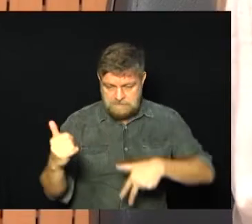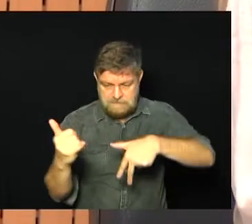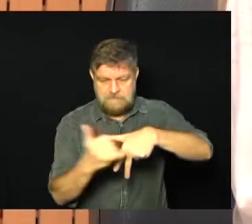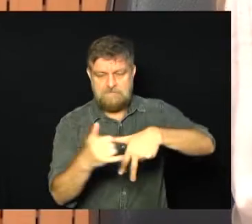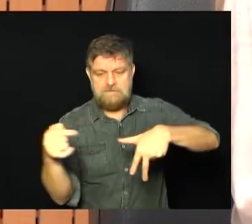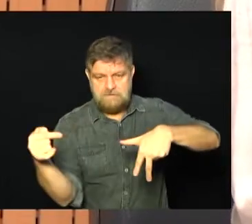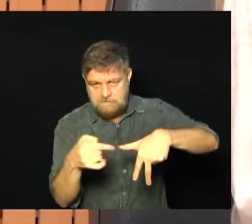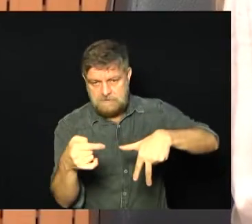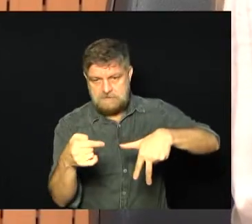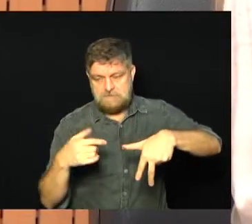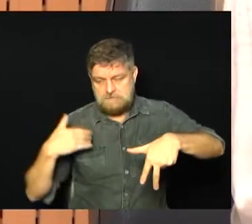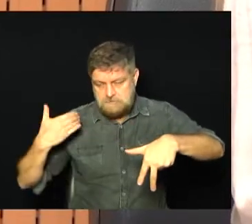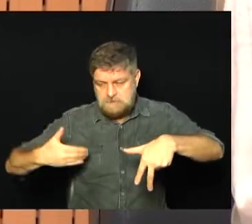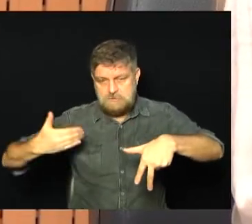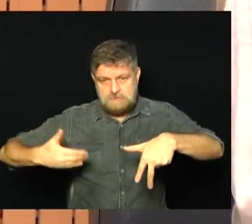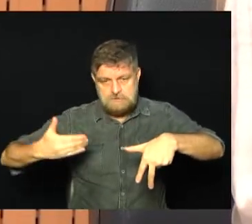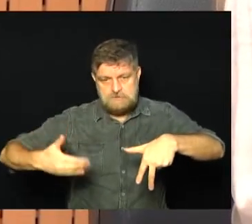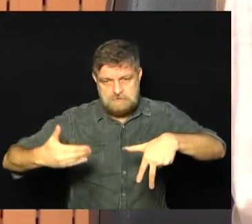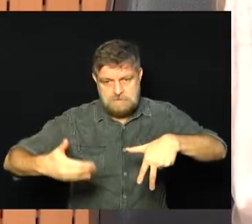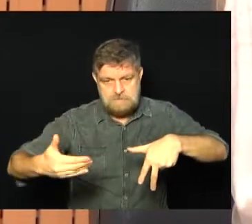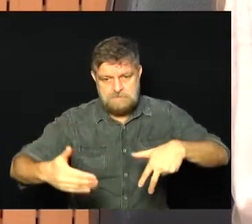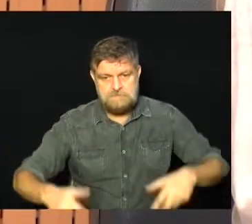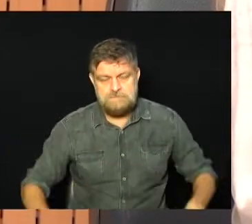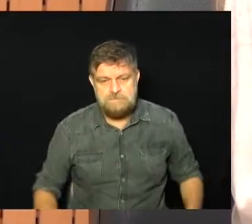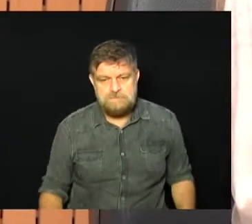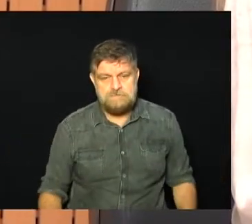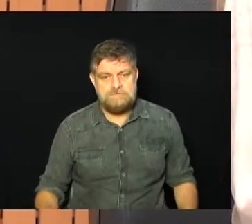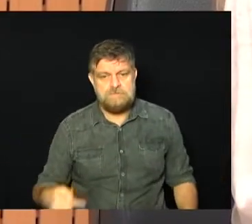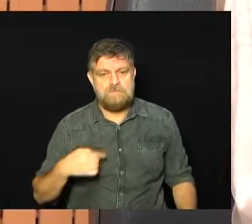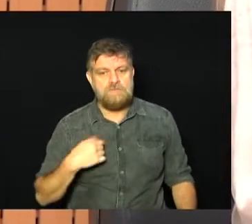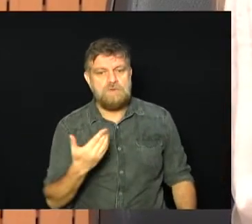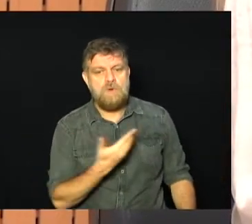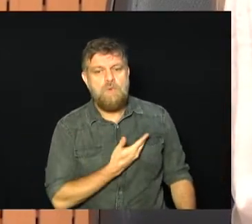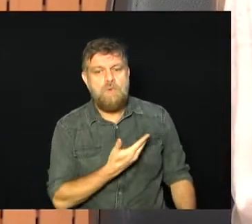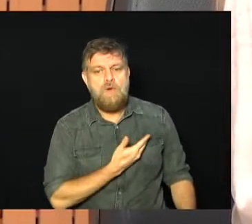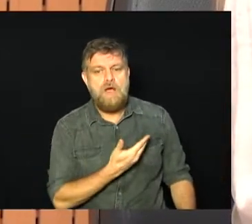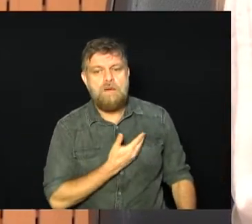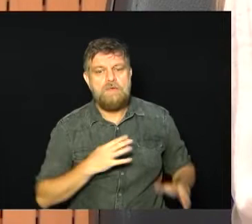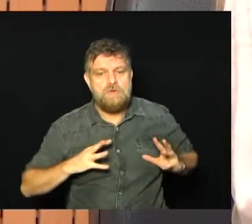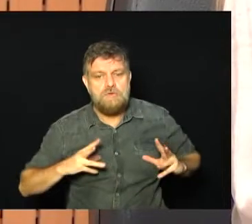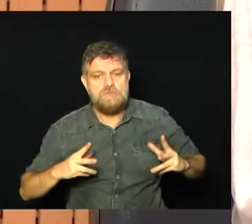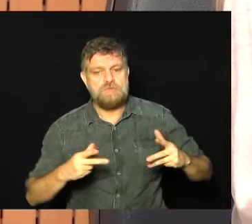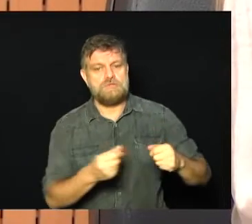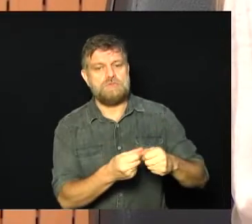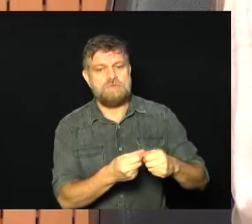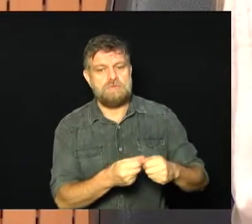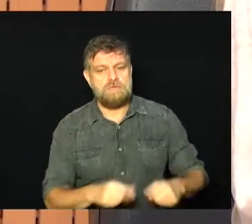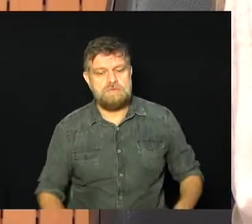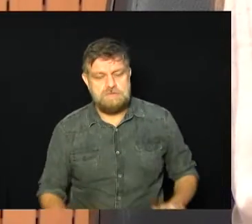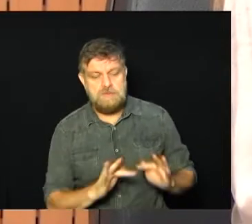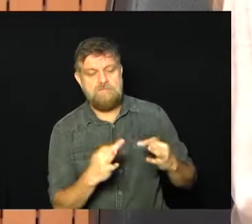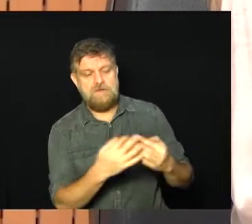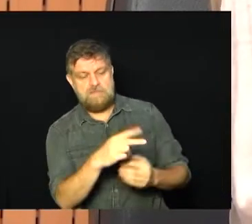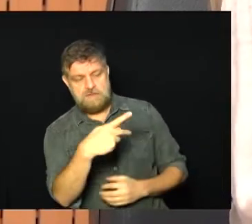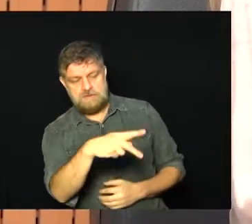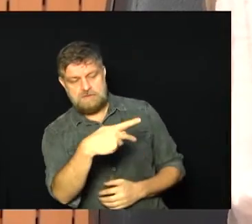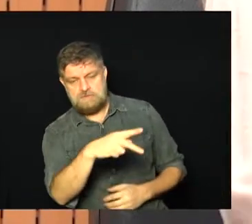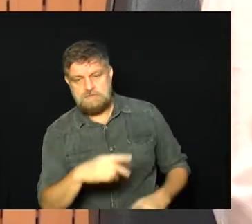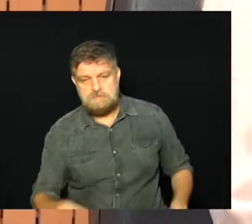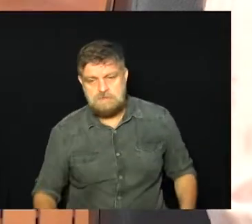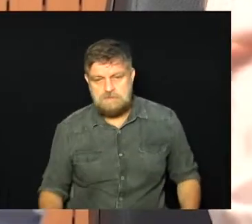um processo que... Só quero ressaltar, dona Tereza, que eu sou amigo de todos da sua família. A senhora não tem ideia quanto tempo. Eu